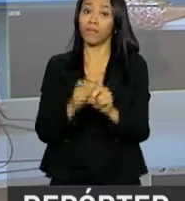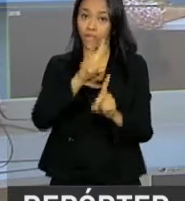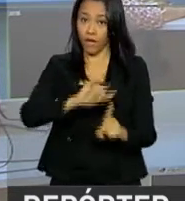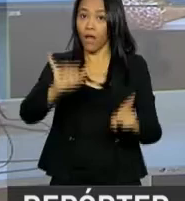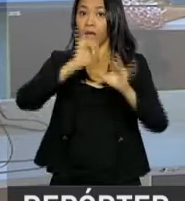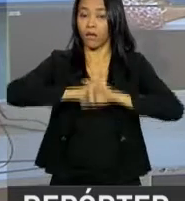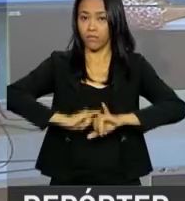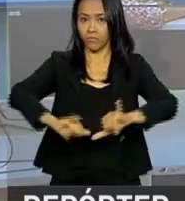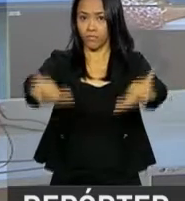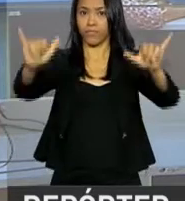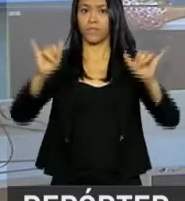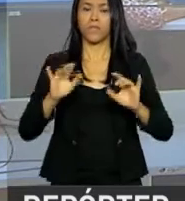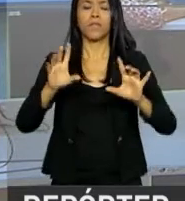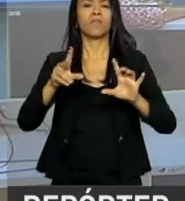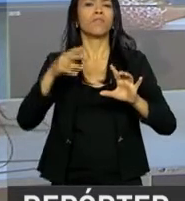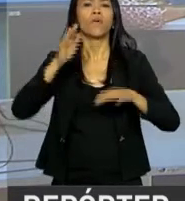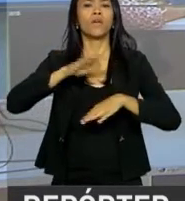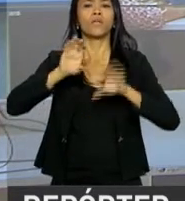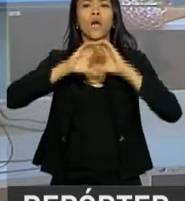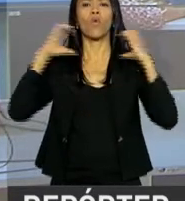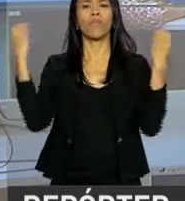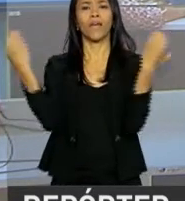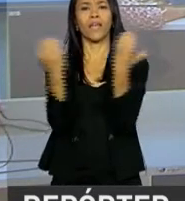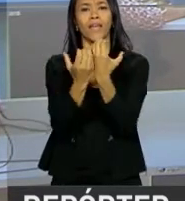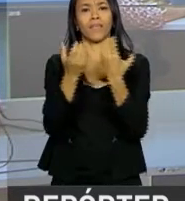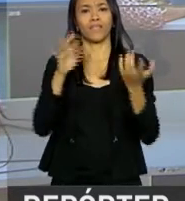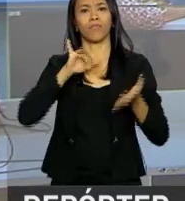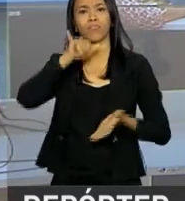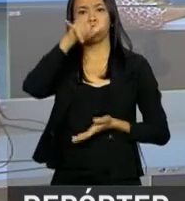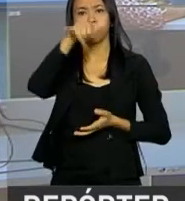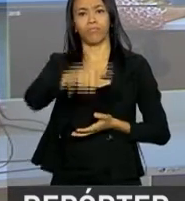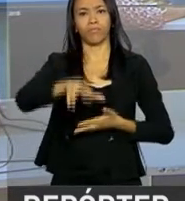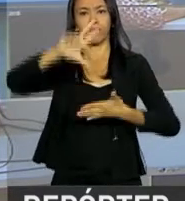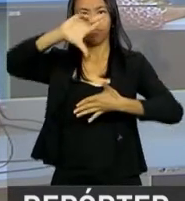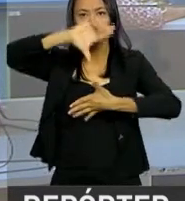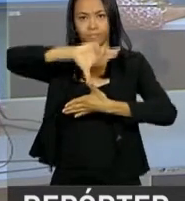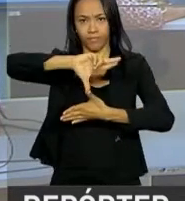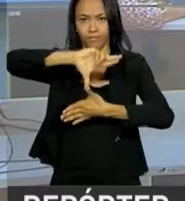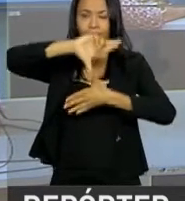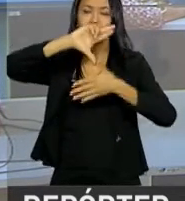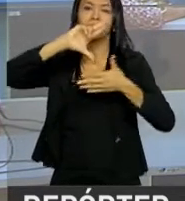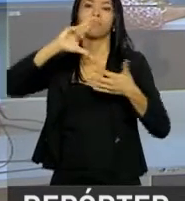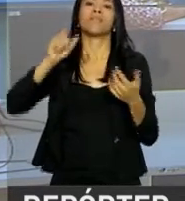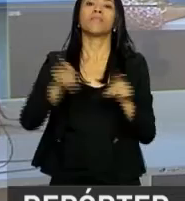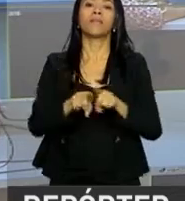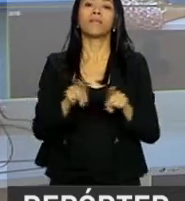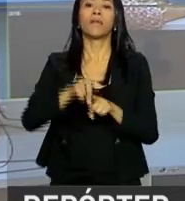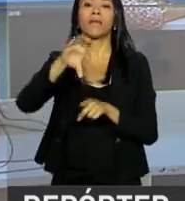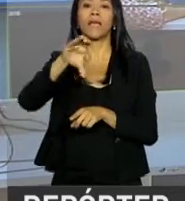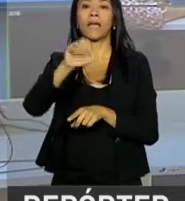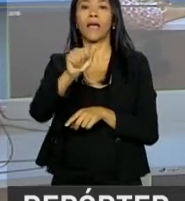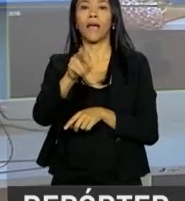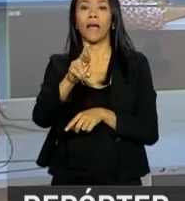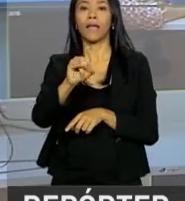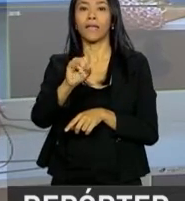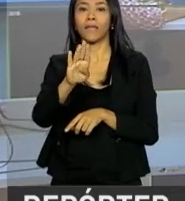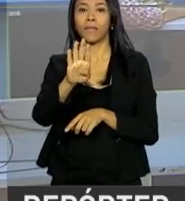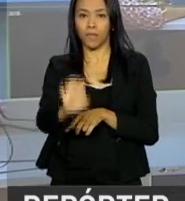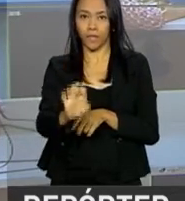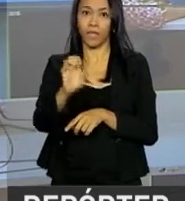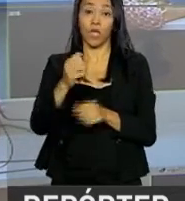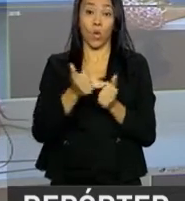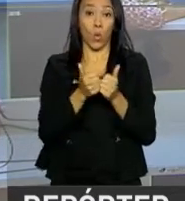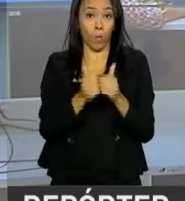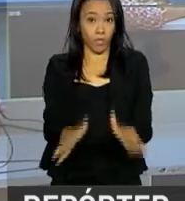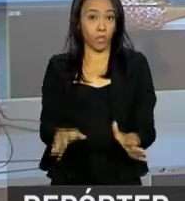a conferência anual dos aeroportos da américa latina e caribe o evento começou na terça feira e